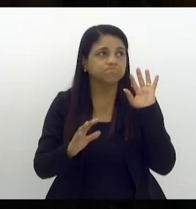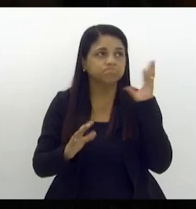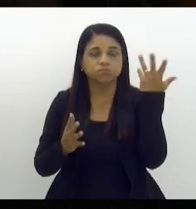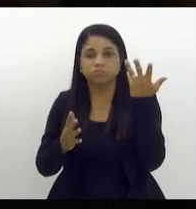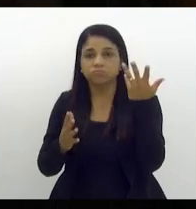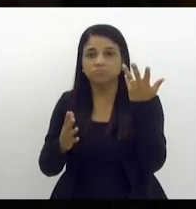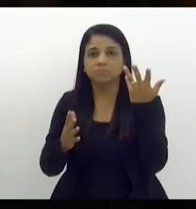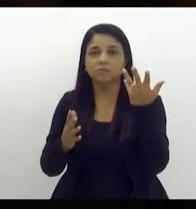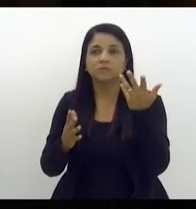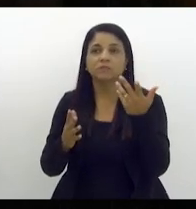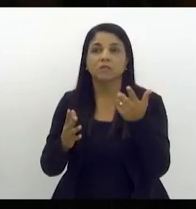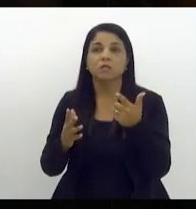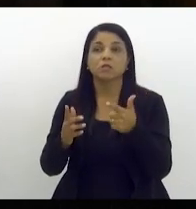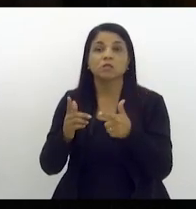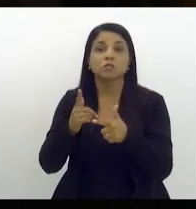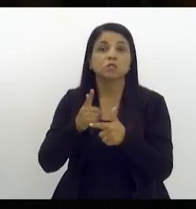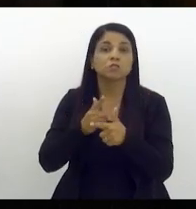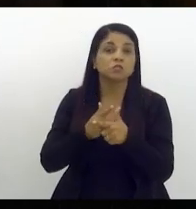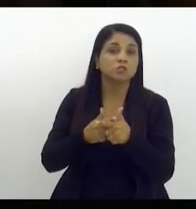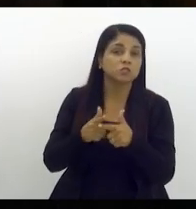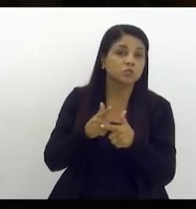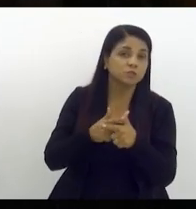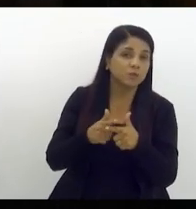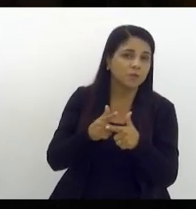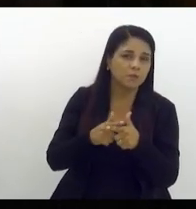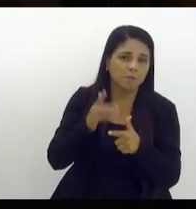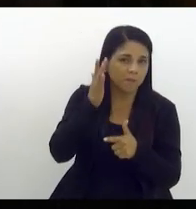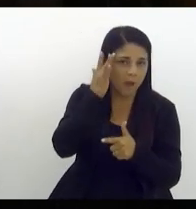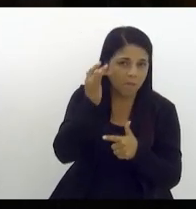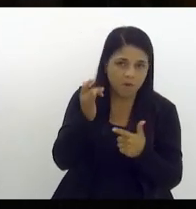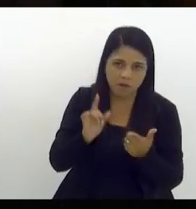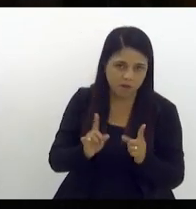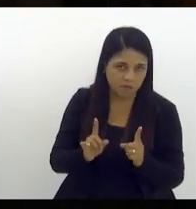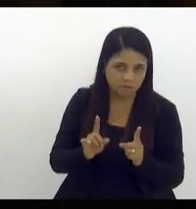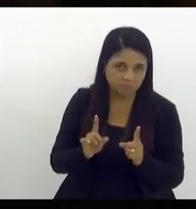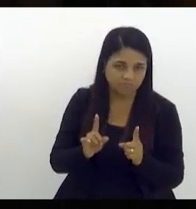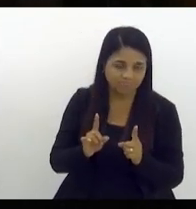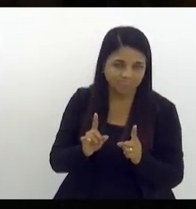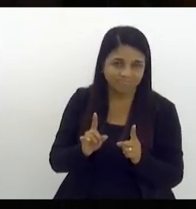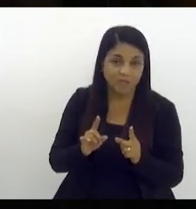senhora presidente, são problemas para hoje.